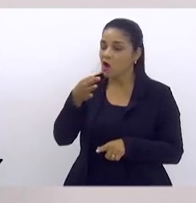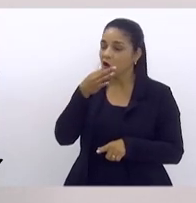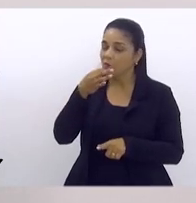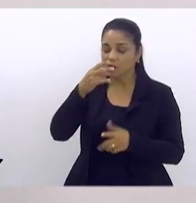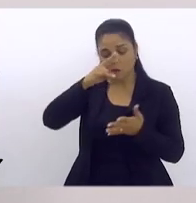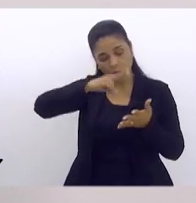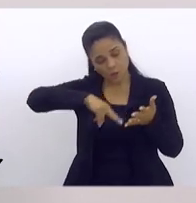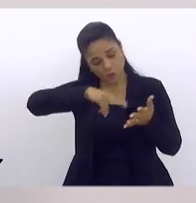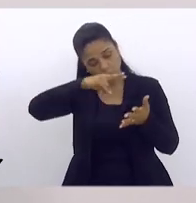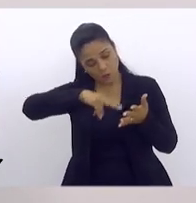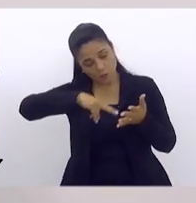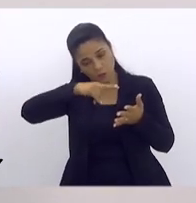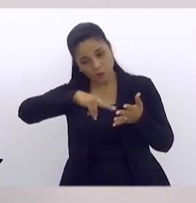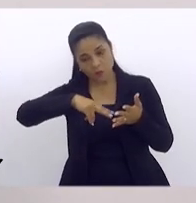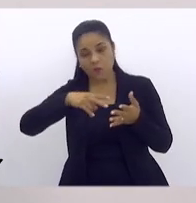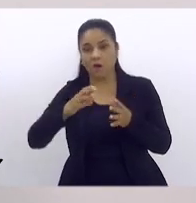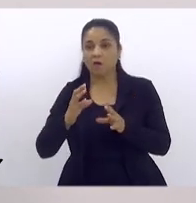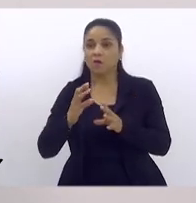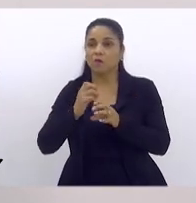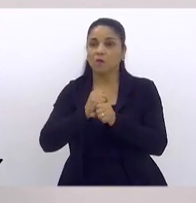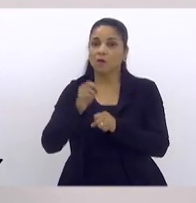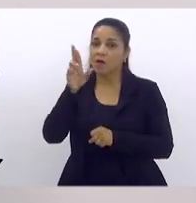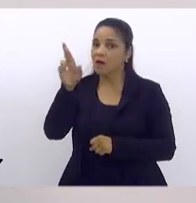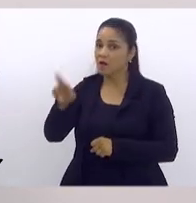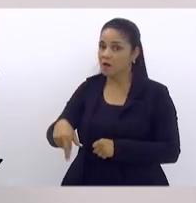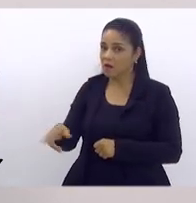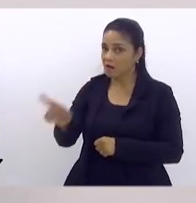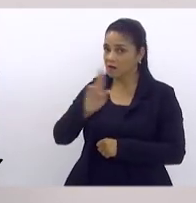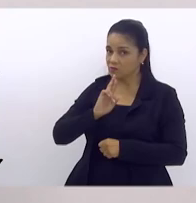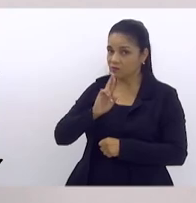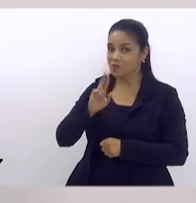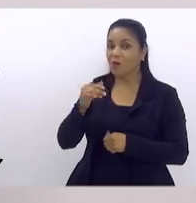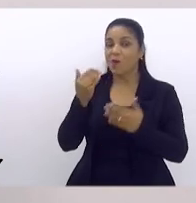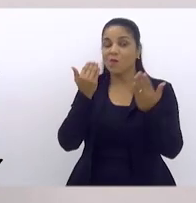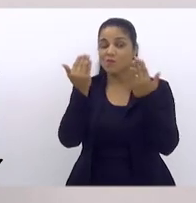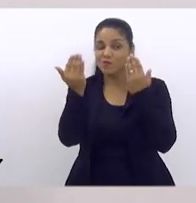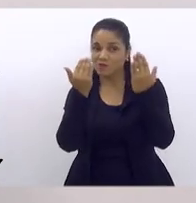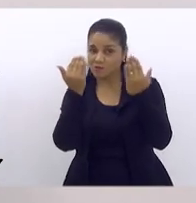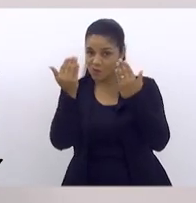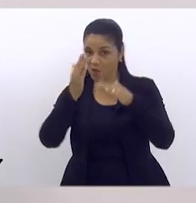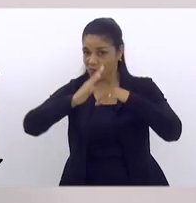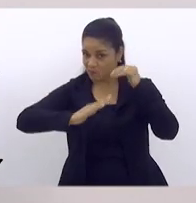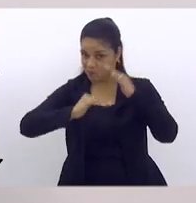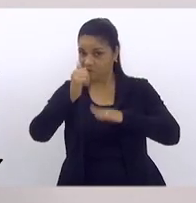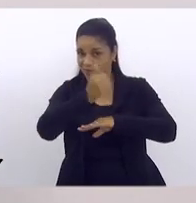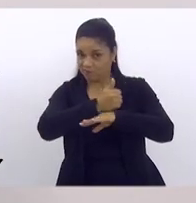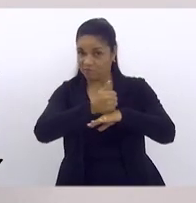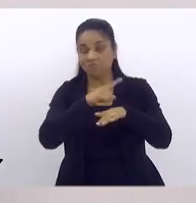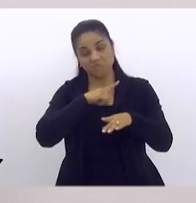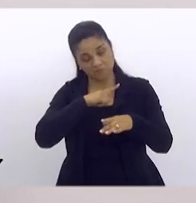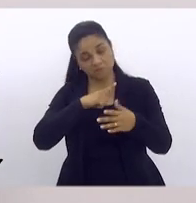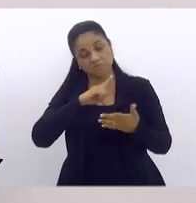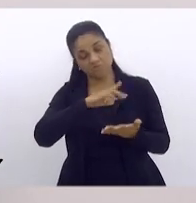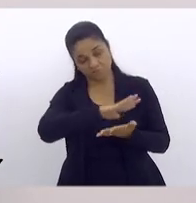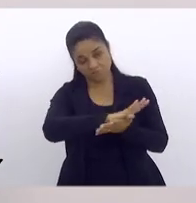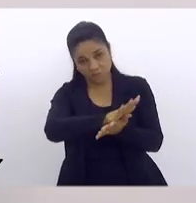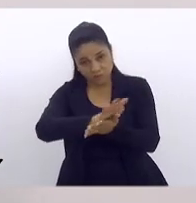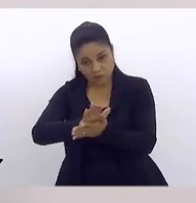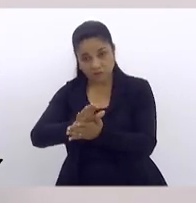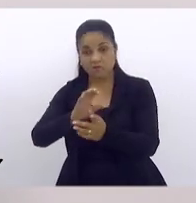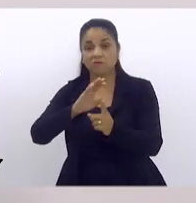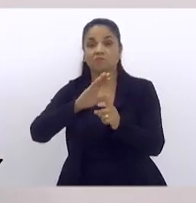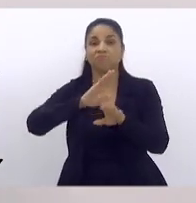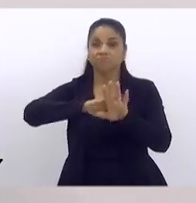os resultados evidentemente um psicólogo que também tem todos os seus preconceitos que está na sociedade